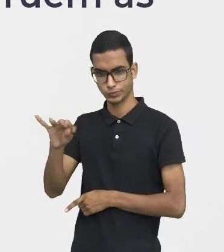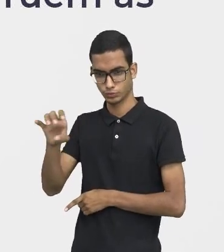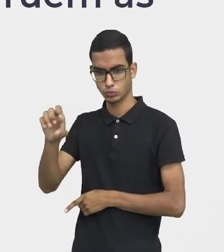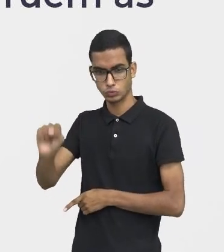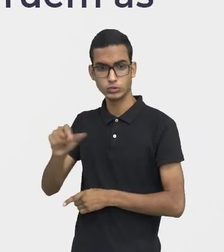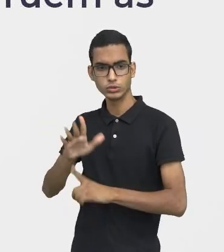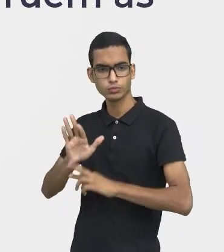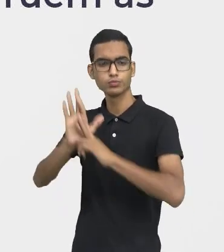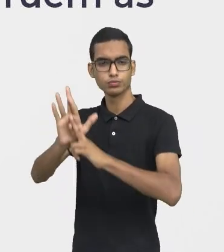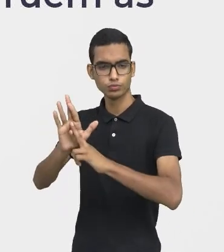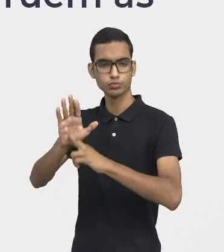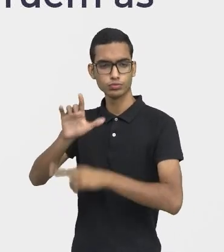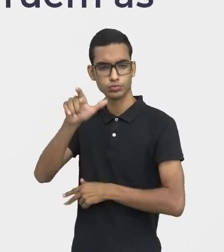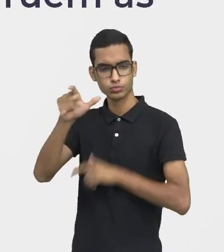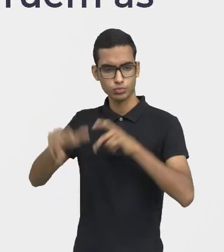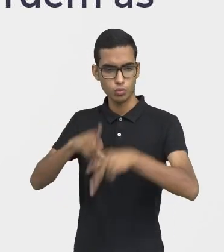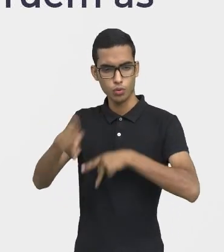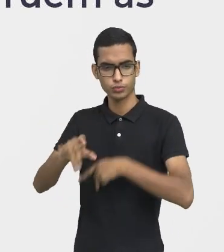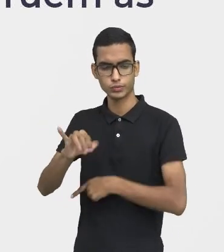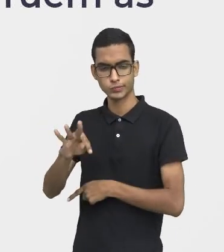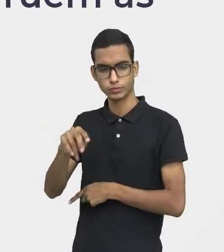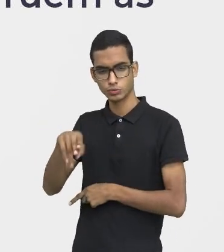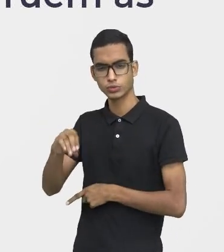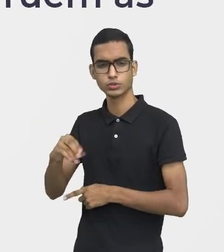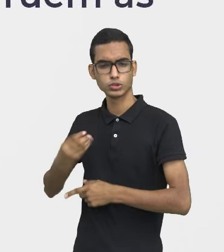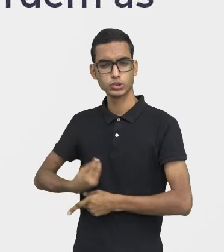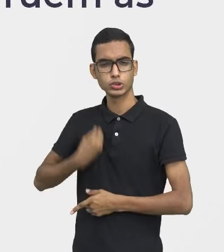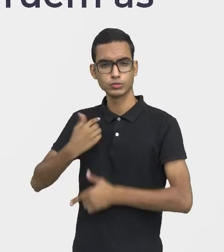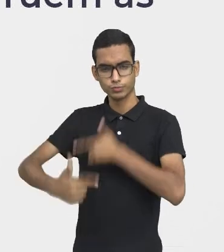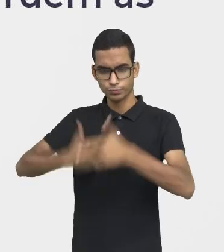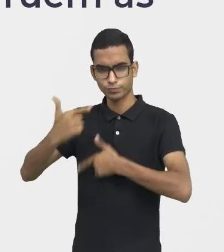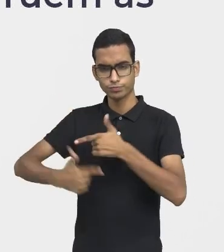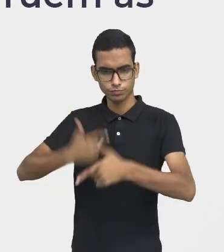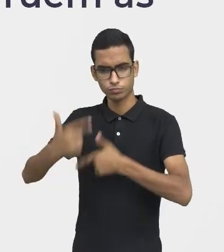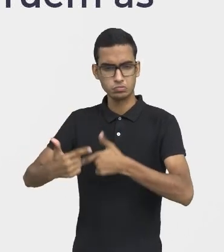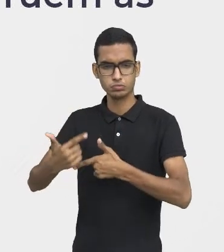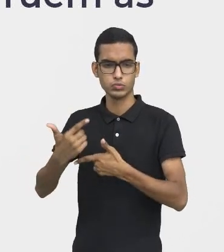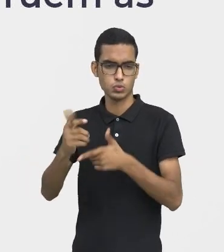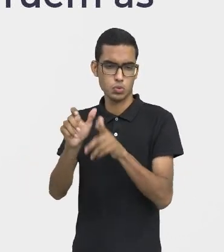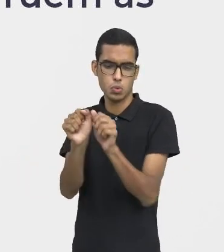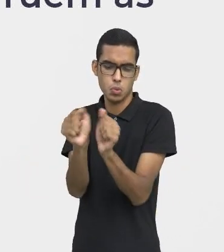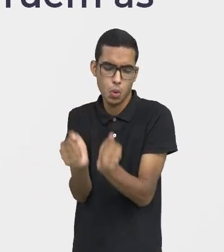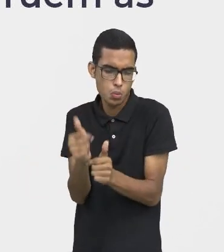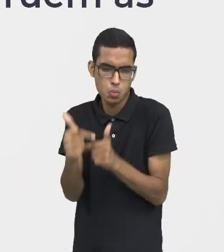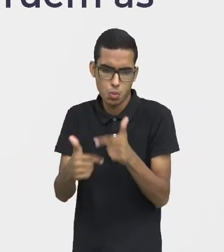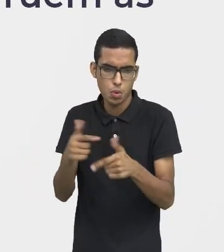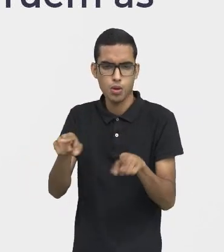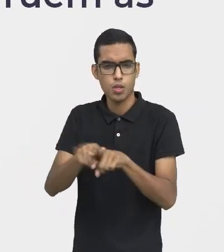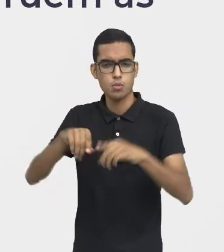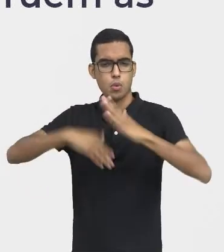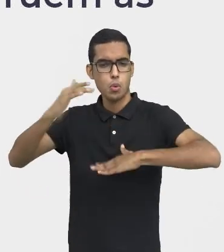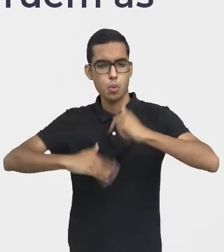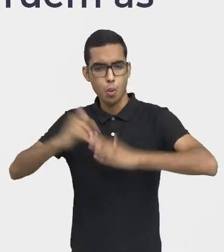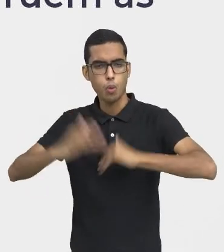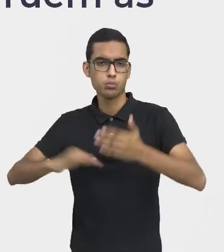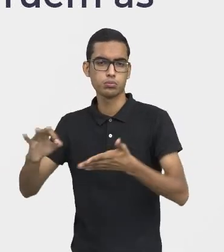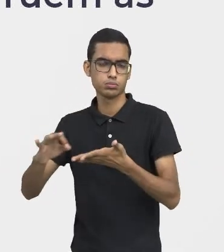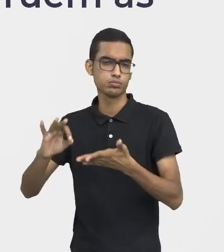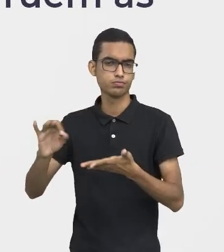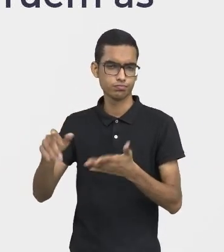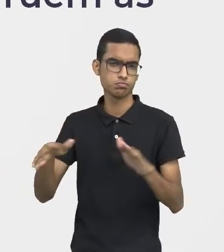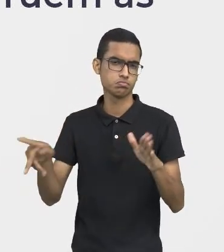representam os citadinos que vivem do seu trabalho, seja como artesão, seja como profissionais de